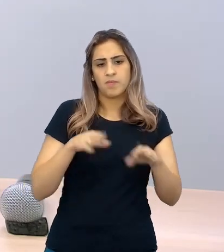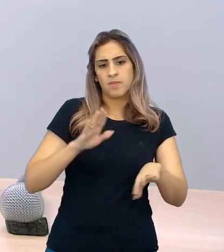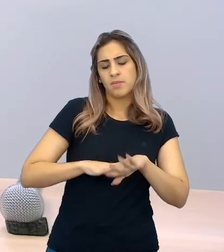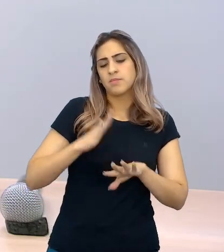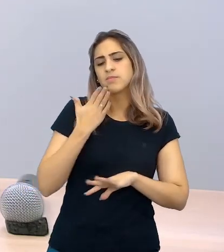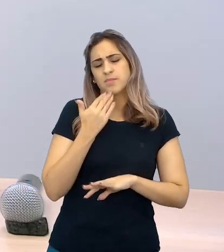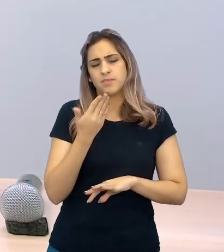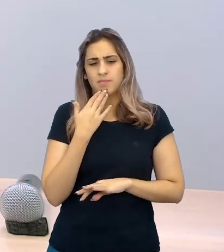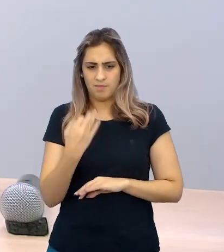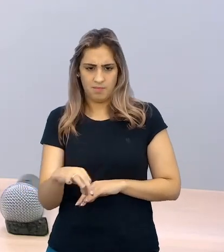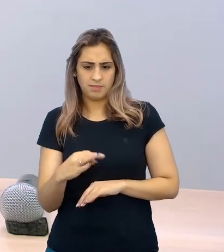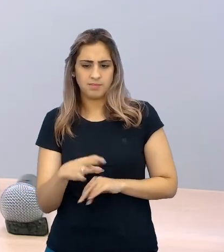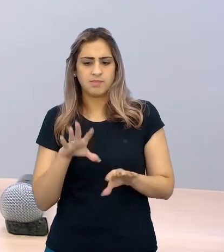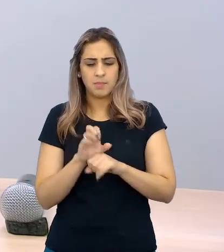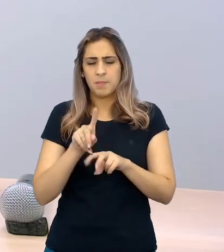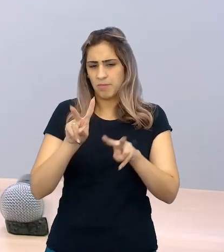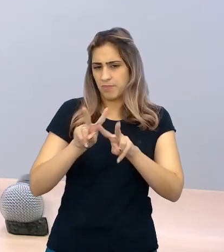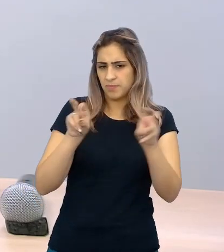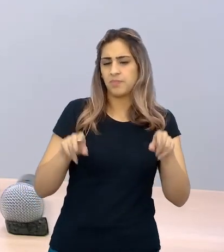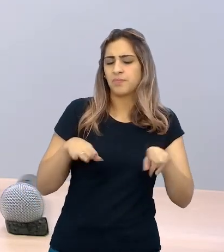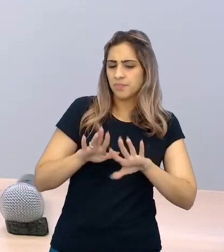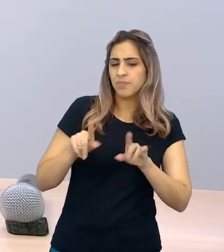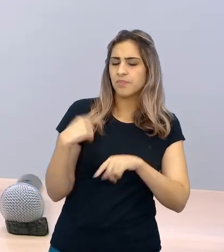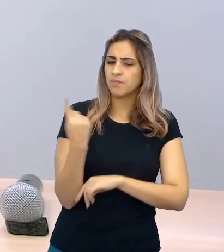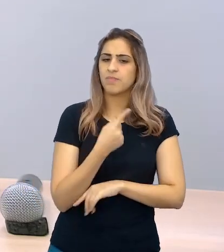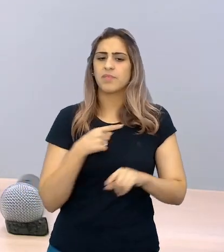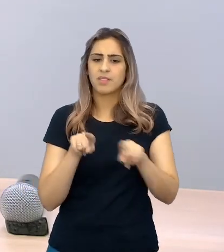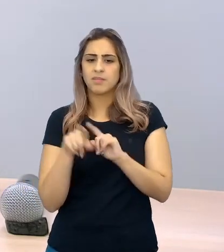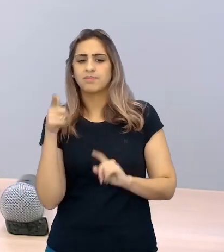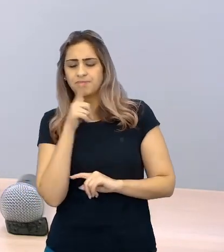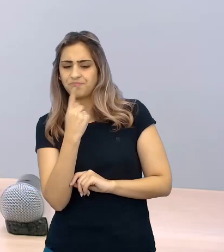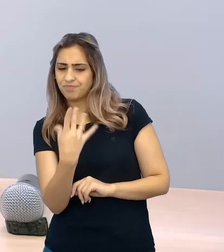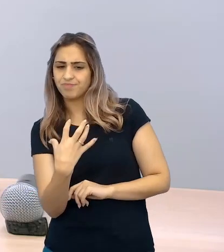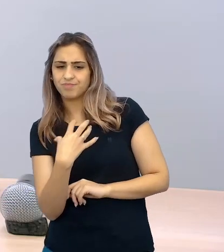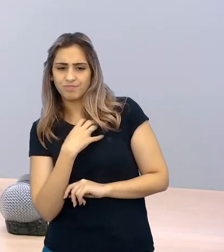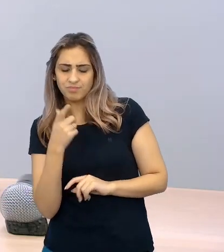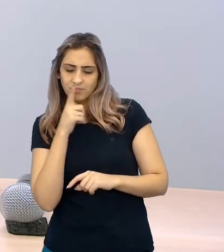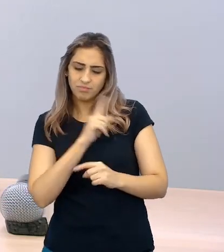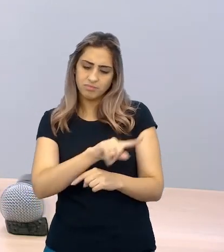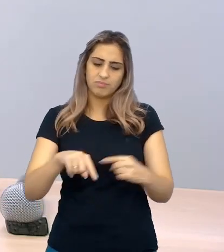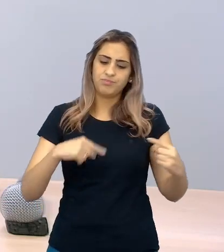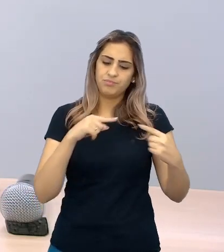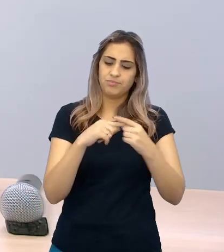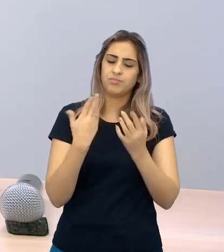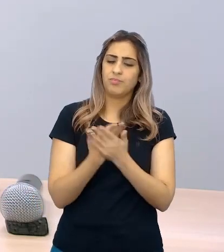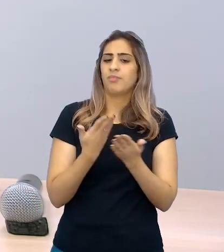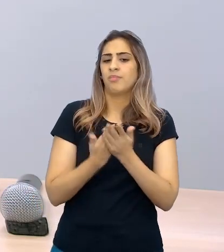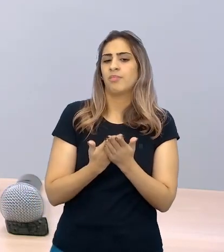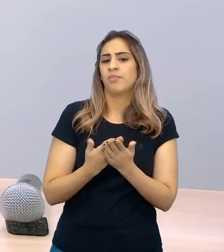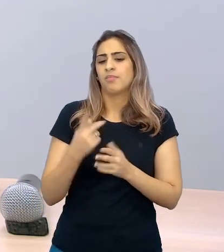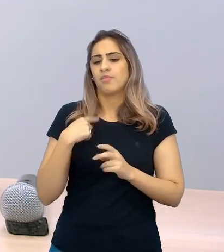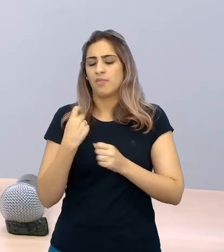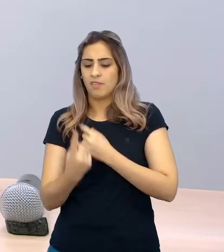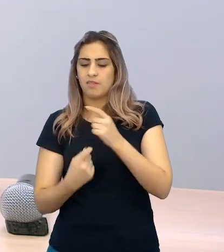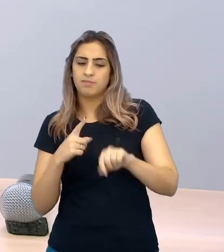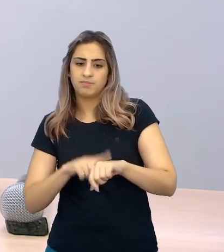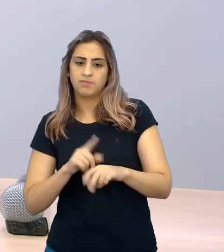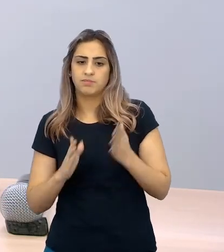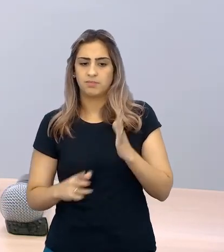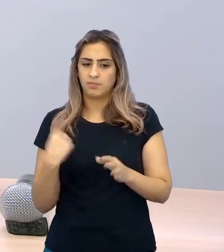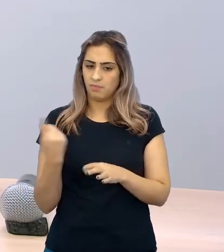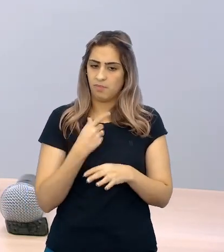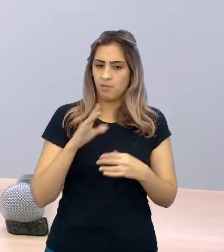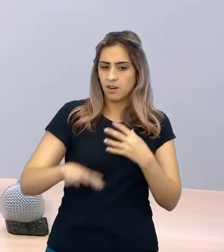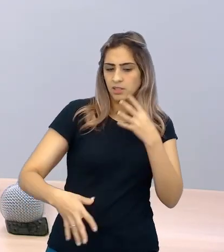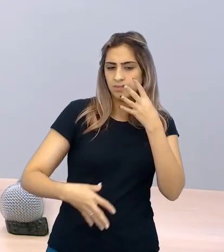mais fácil, né, pegar esse tema, mas a gente também consegue, de alguma forma, atingir o aluno em alguns momentozinhos, até nesse nosso